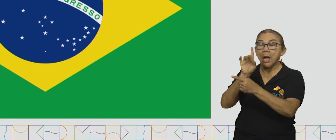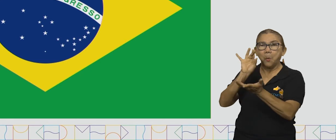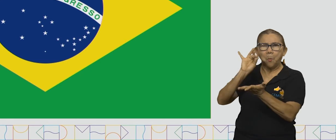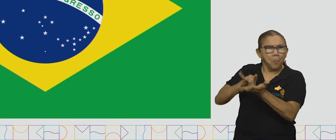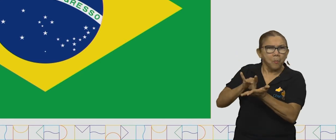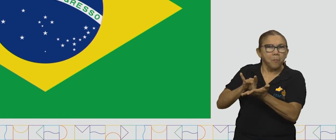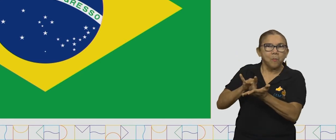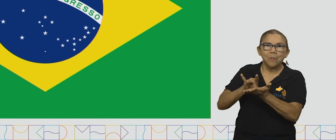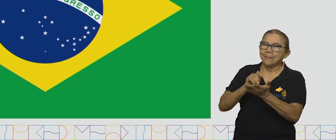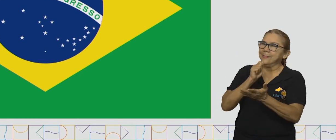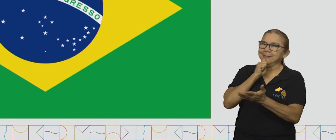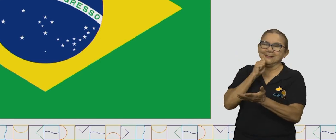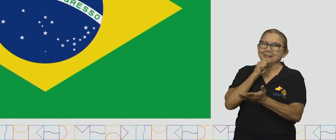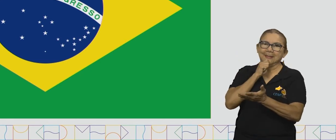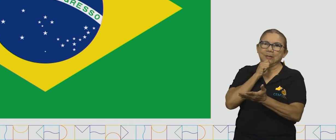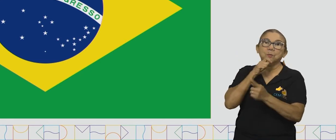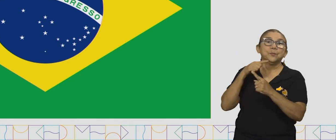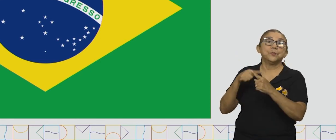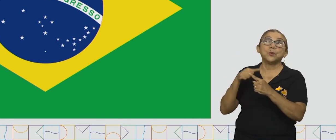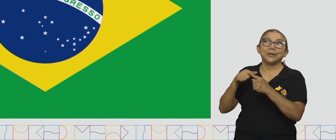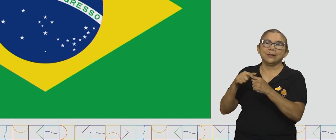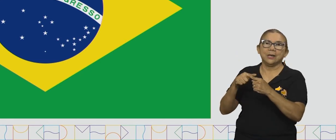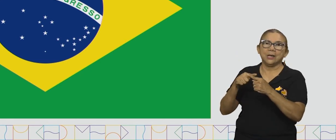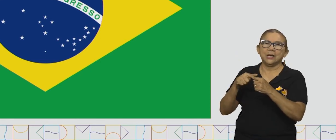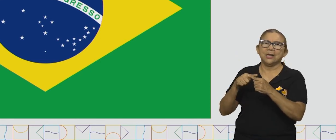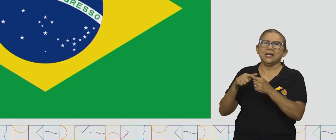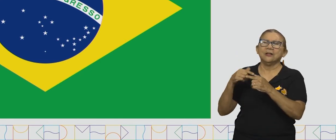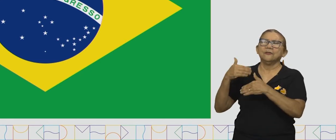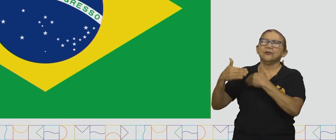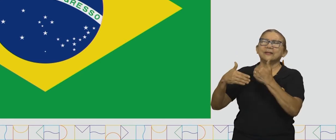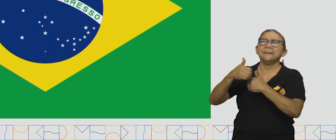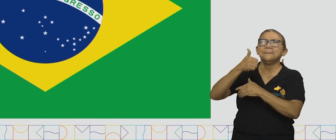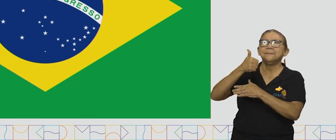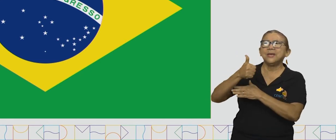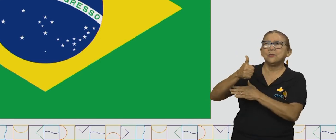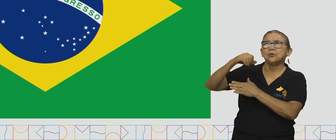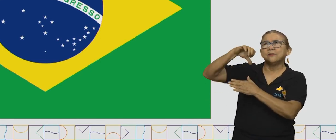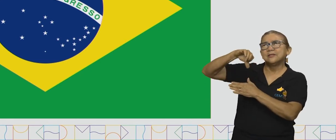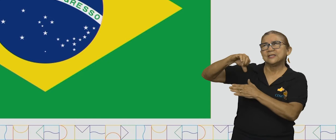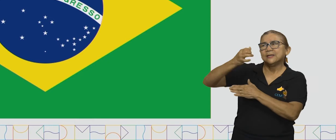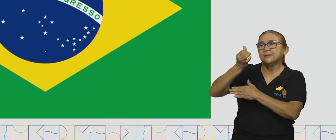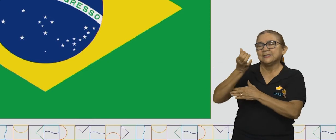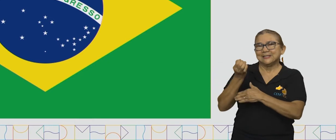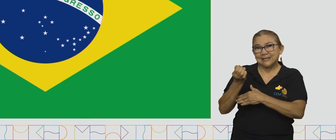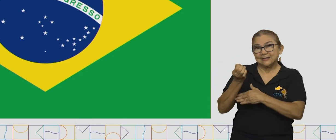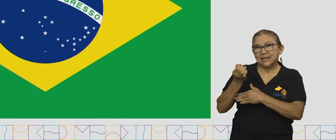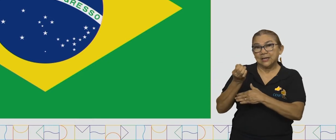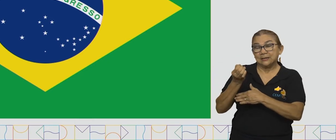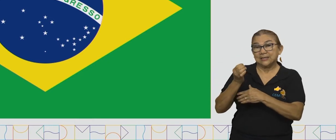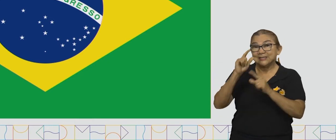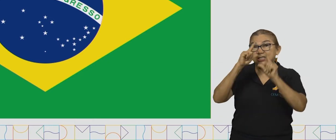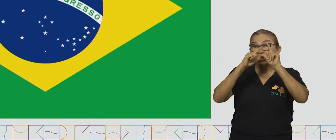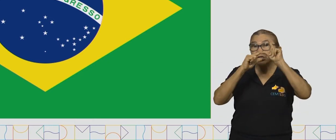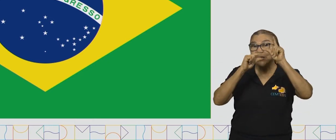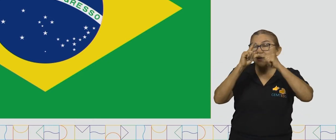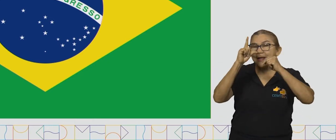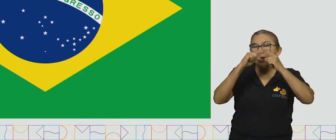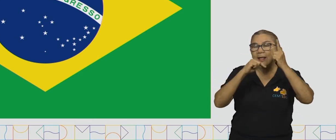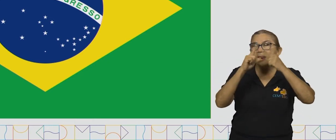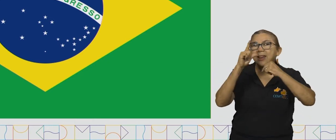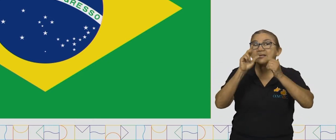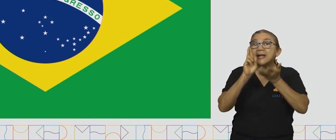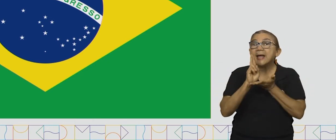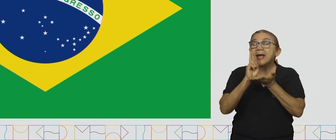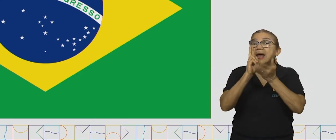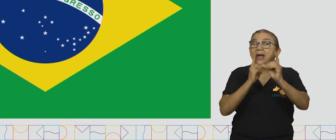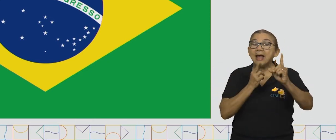atual não ainda. Esse modelo foi até 1960. As estrelas representam os estados